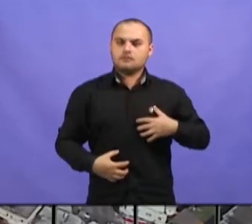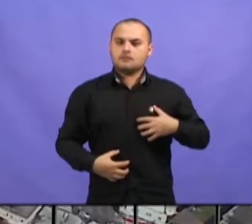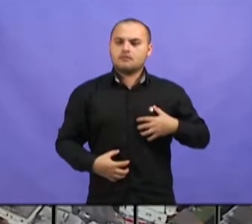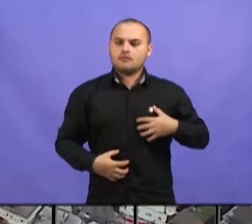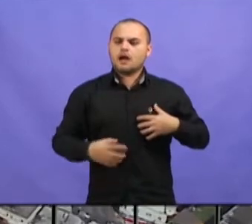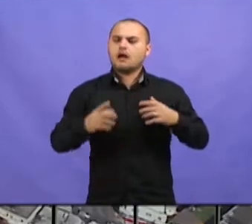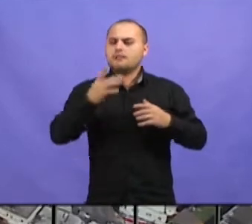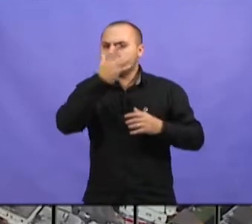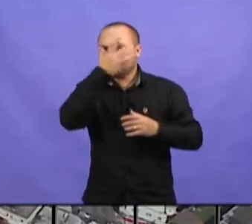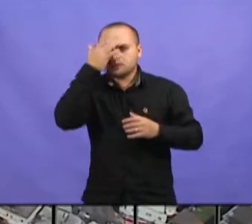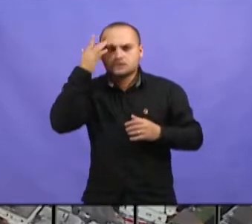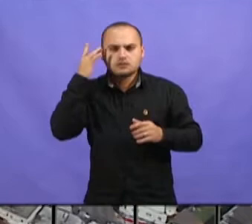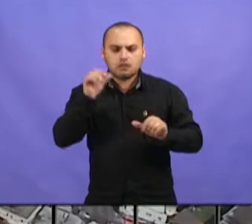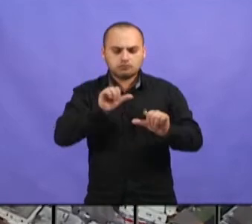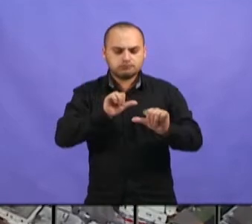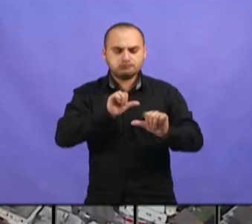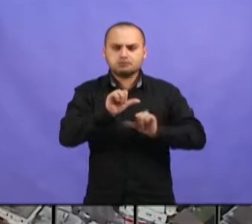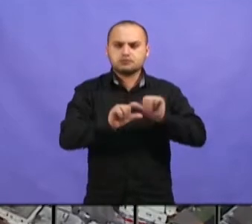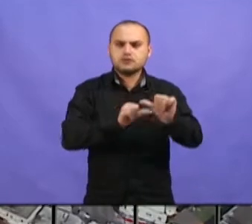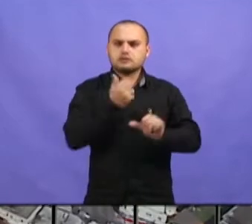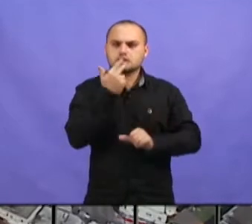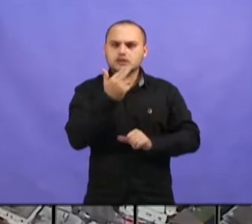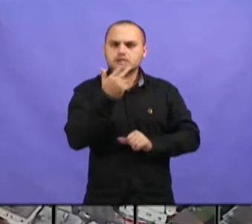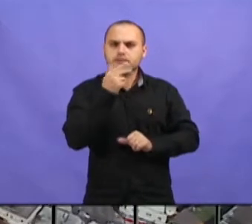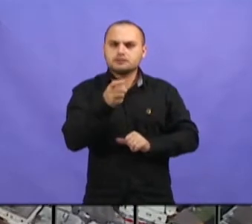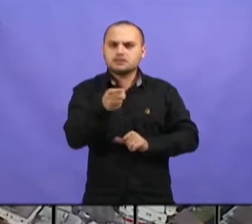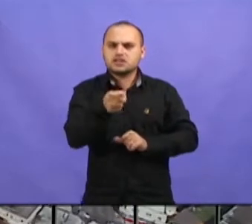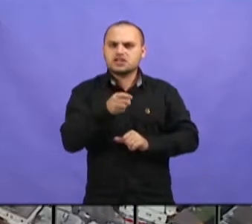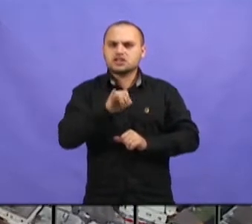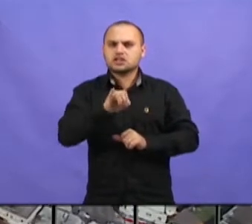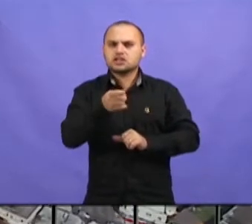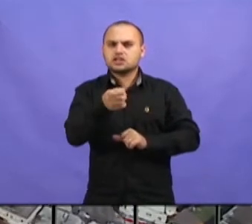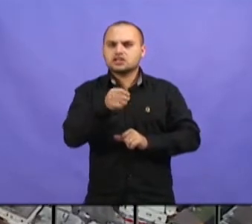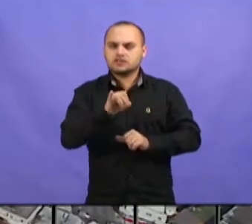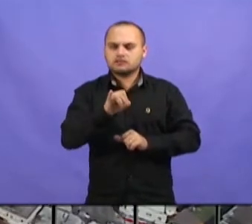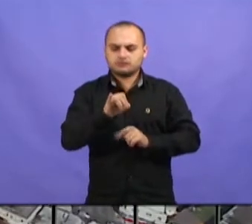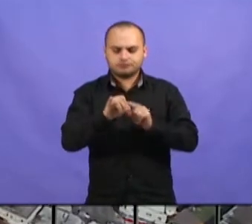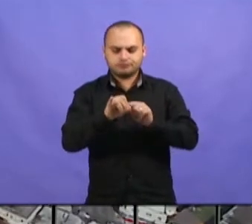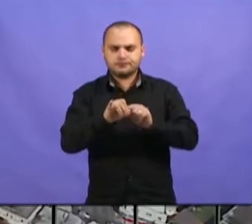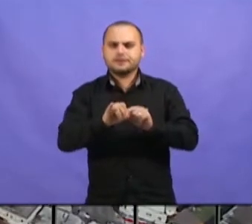modificação dessa forma de urinar, né? Precisa ir várias vezes ao